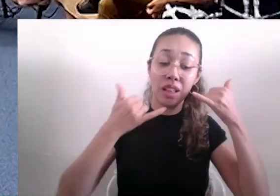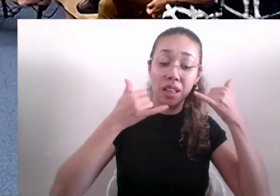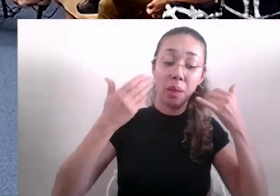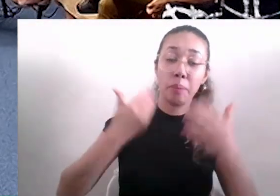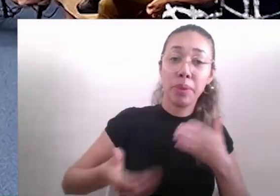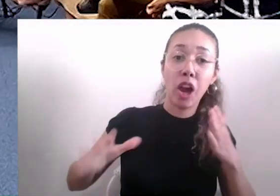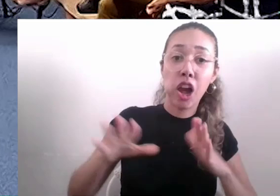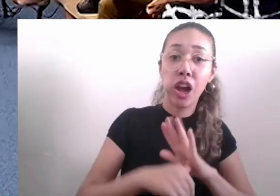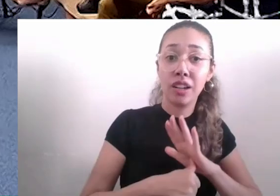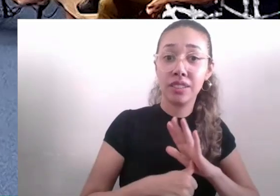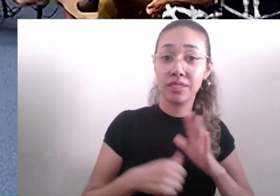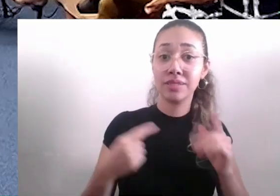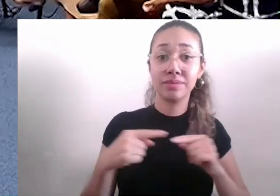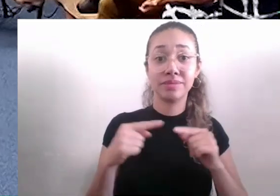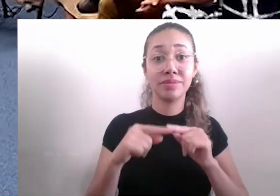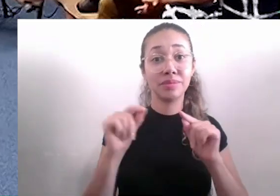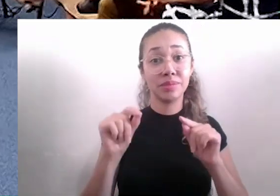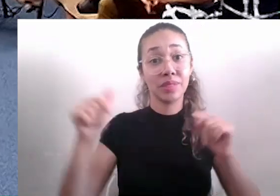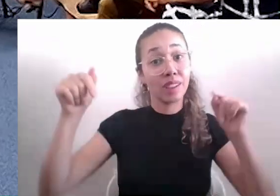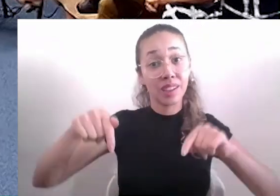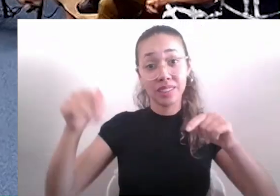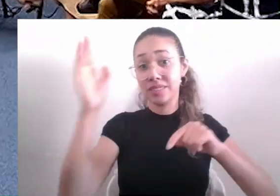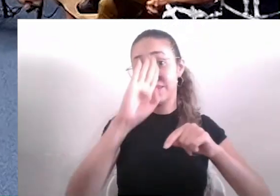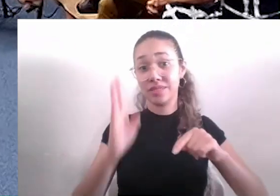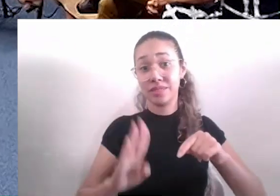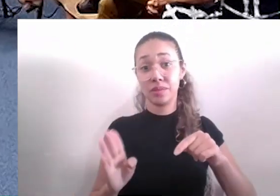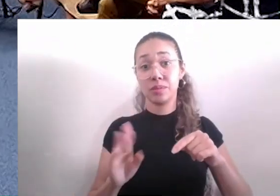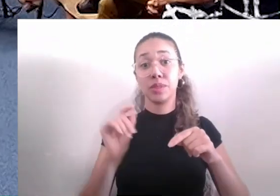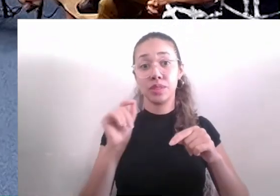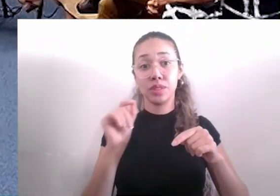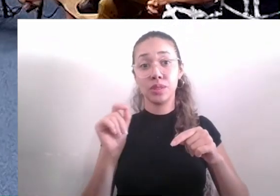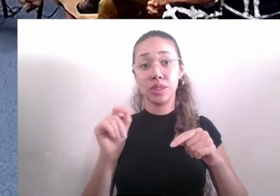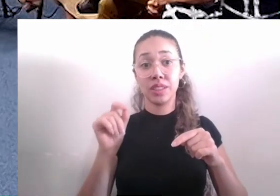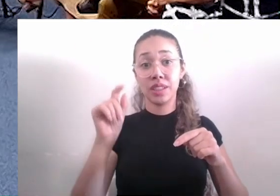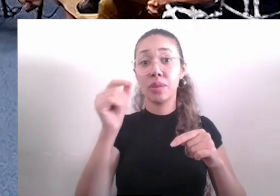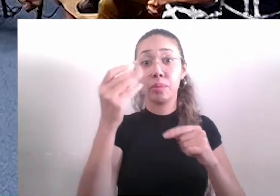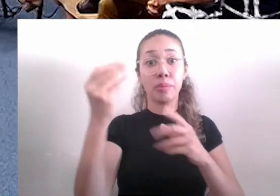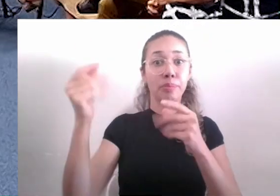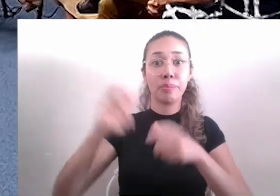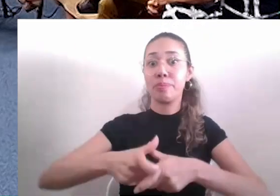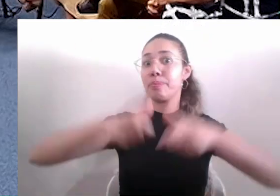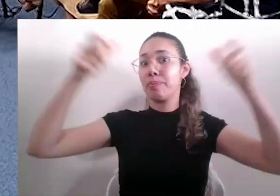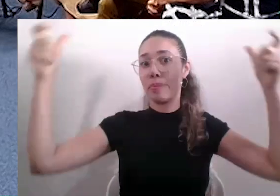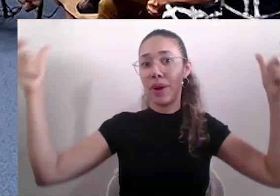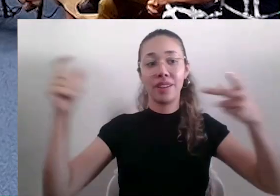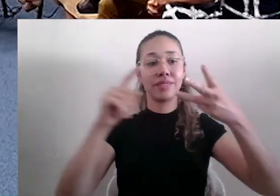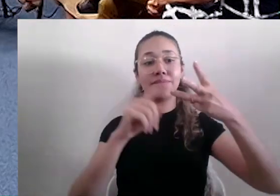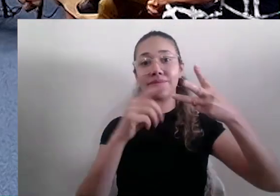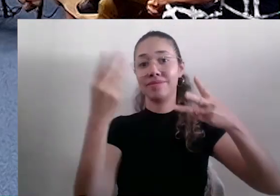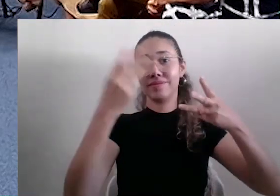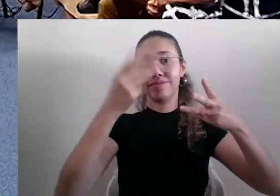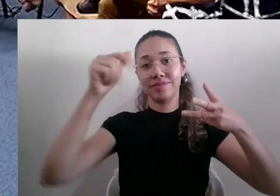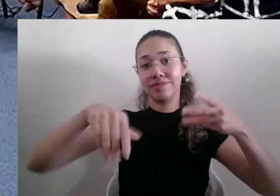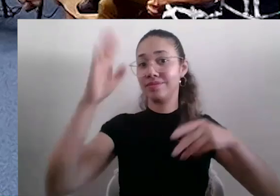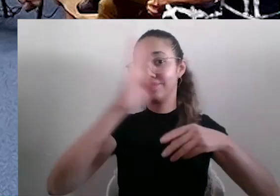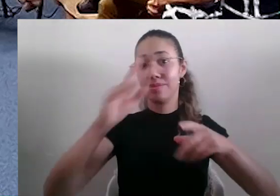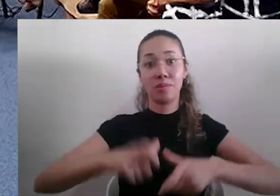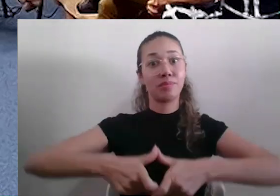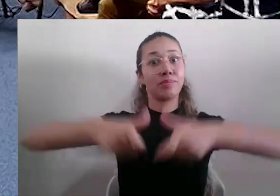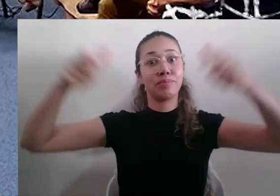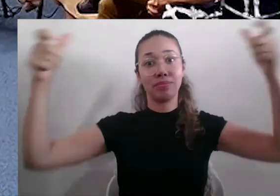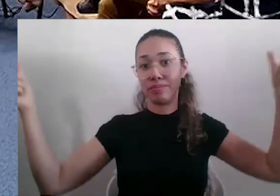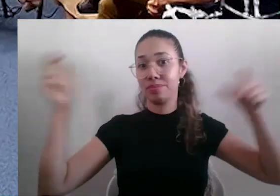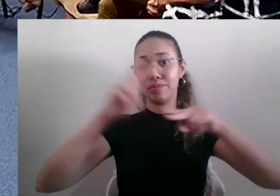a questão de que o Brasil é o terceiro maior país do mundo da maior população carcerária no mundo daqui a pouco a gente passa a China não tá